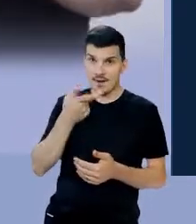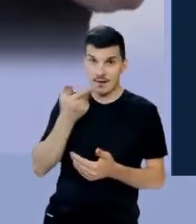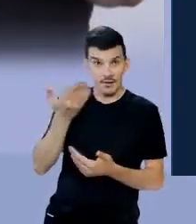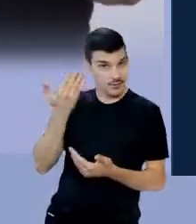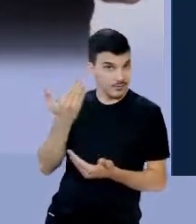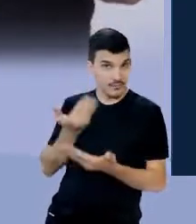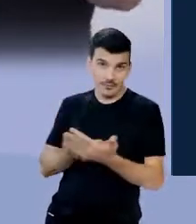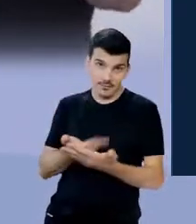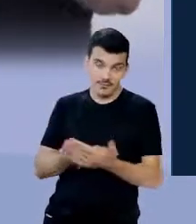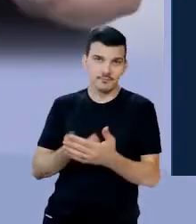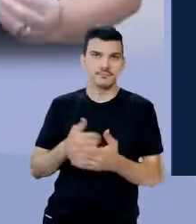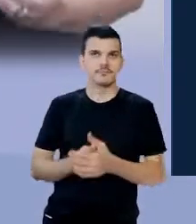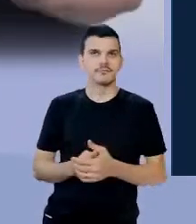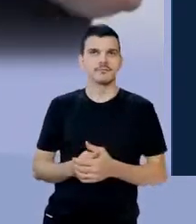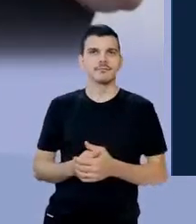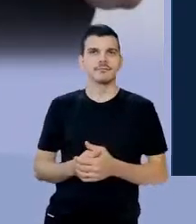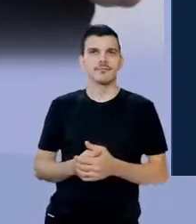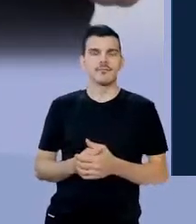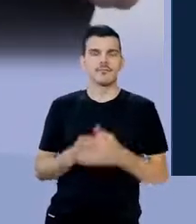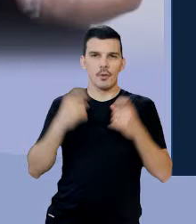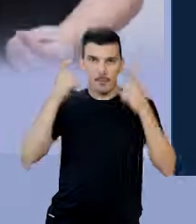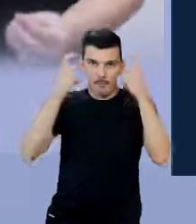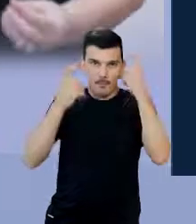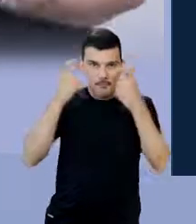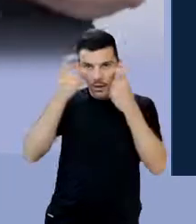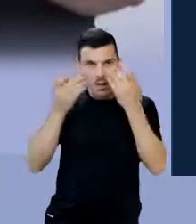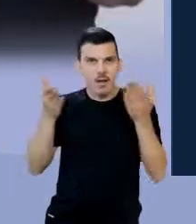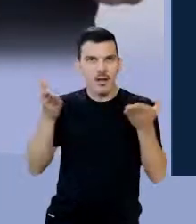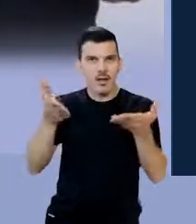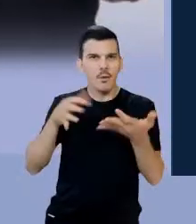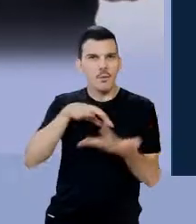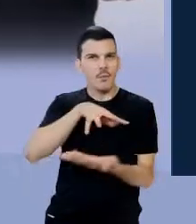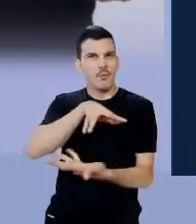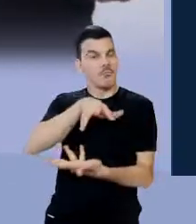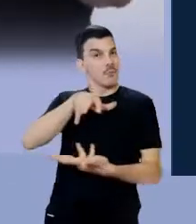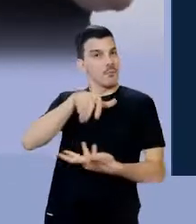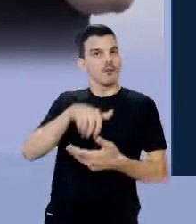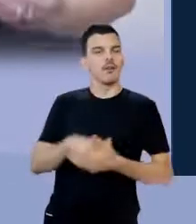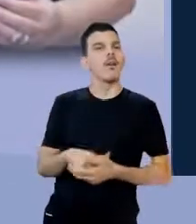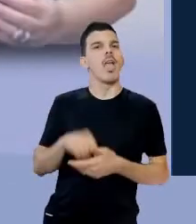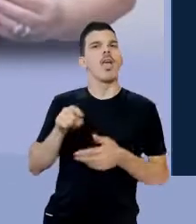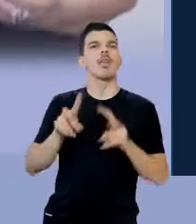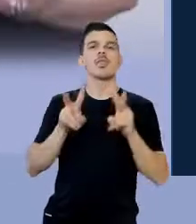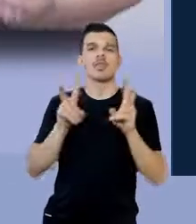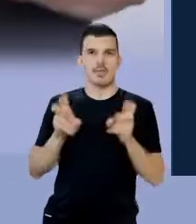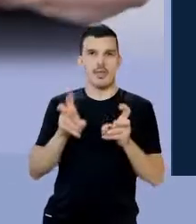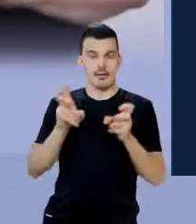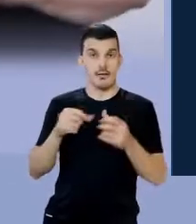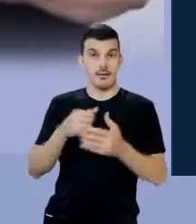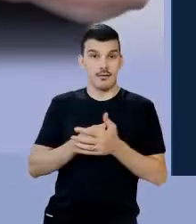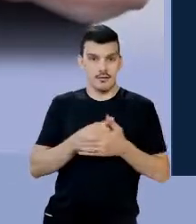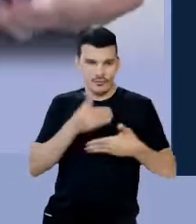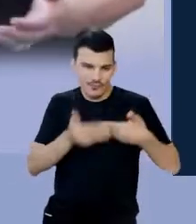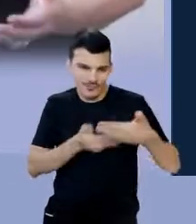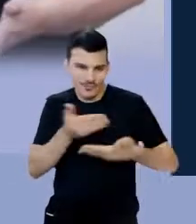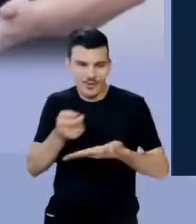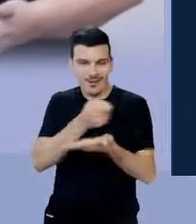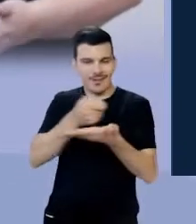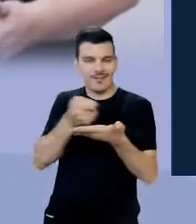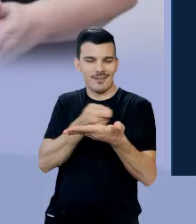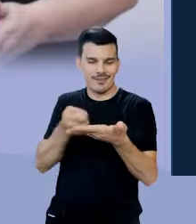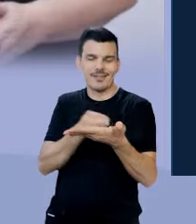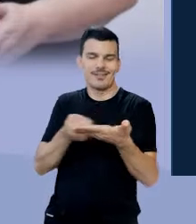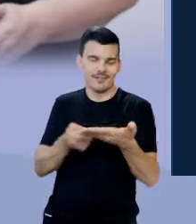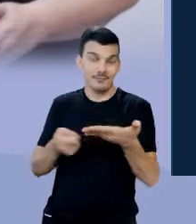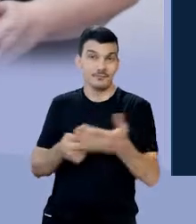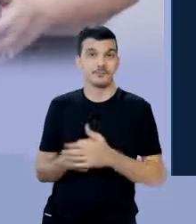conversamos, que foi o estar no mundo, a preocupação acerca do mundo, era o assunto que o poeta desenvolvia em